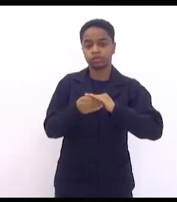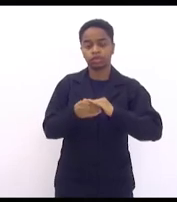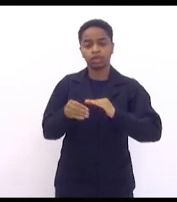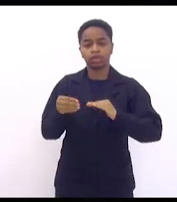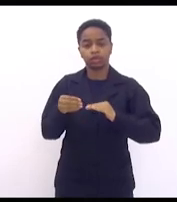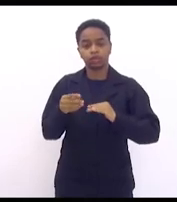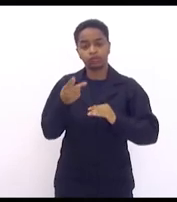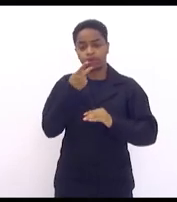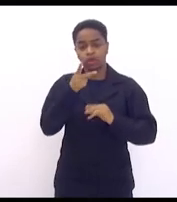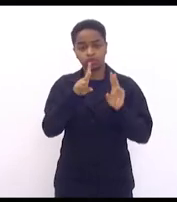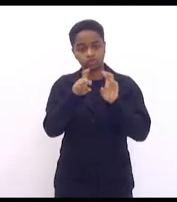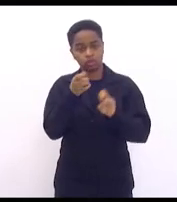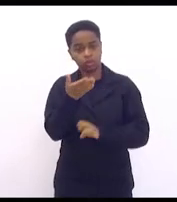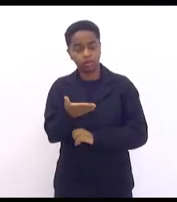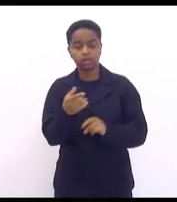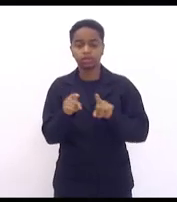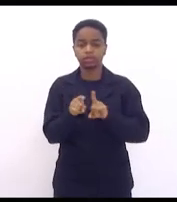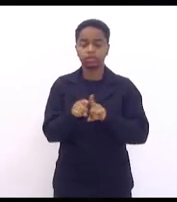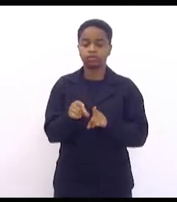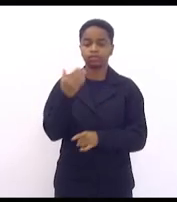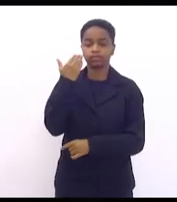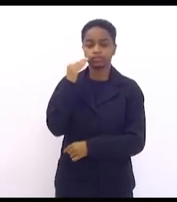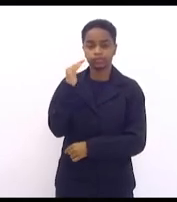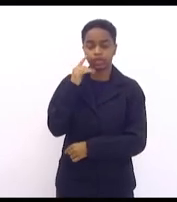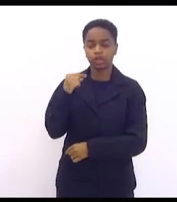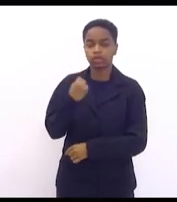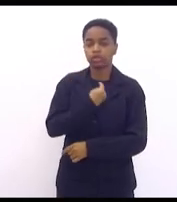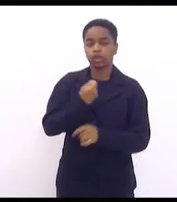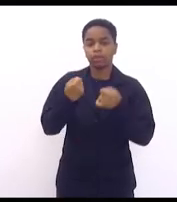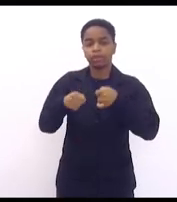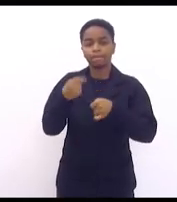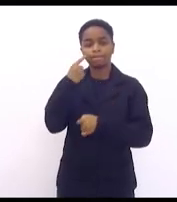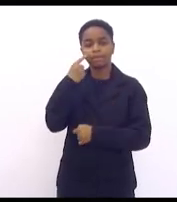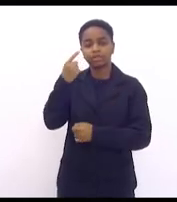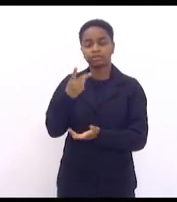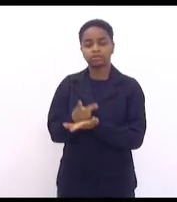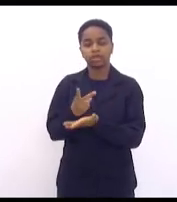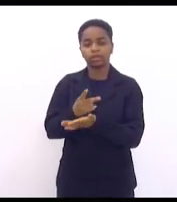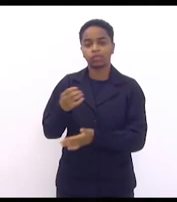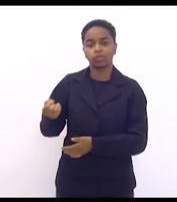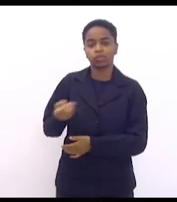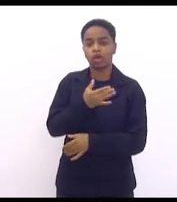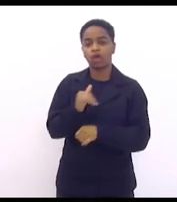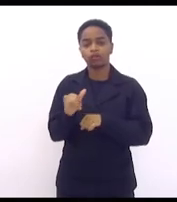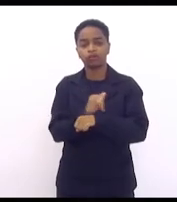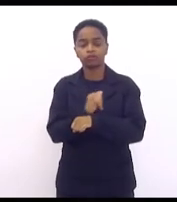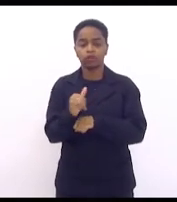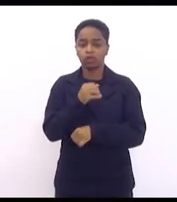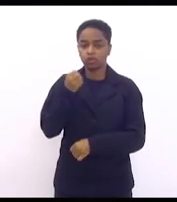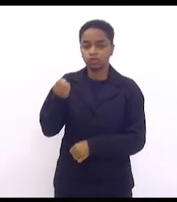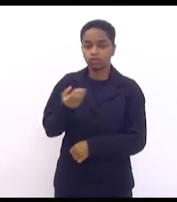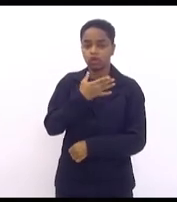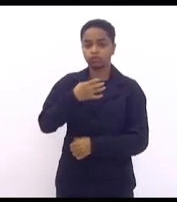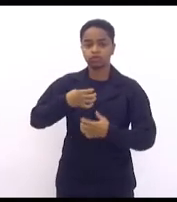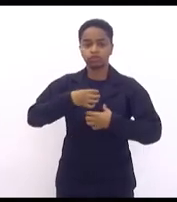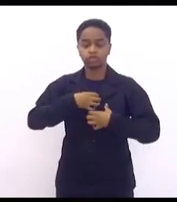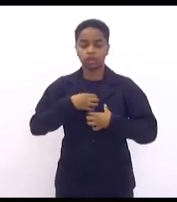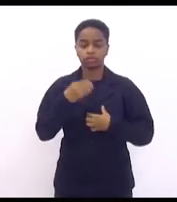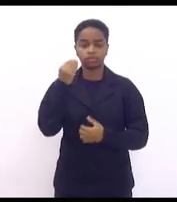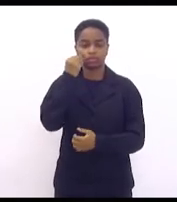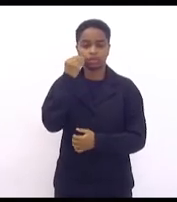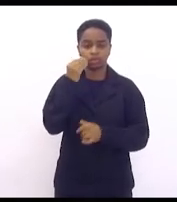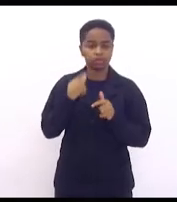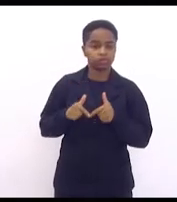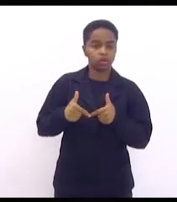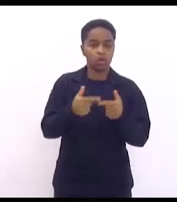observação e entendendo, né, que a gente tem que pensar em novas formas de exercer o